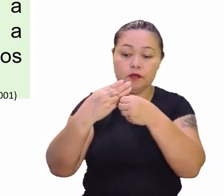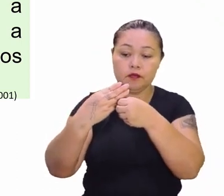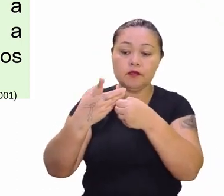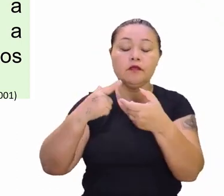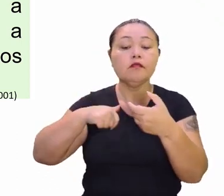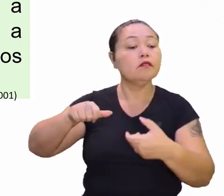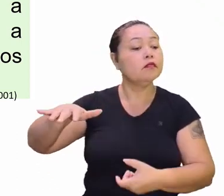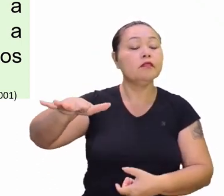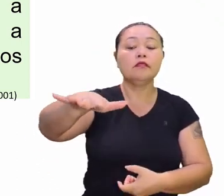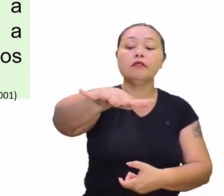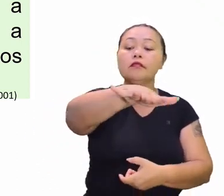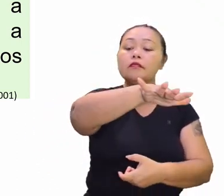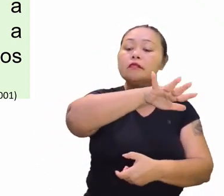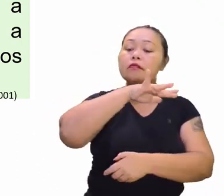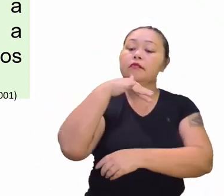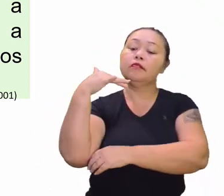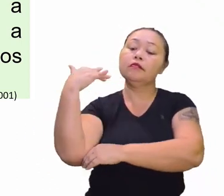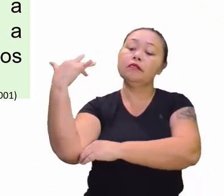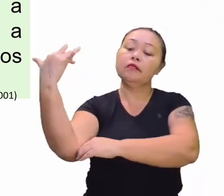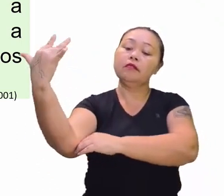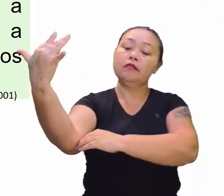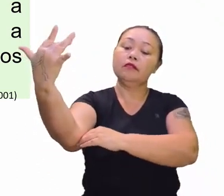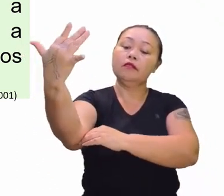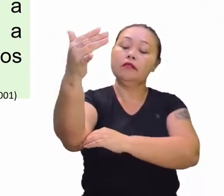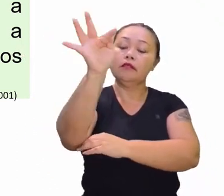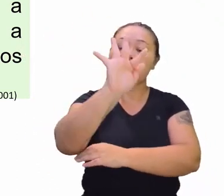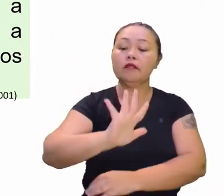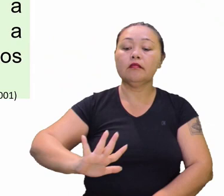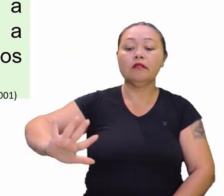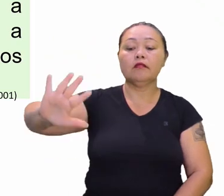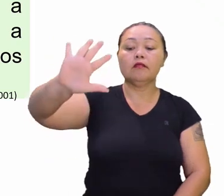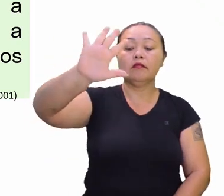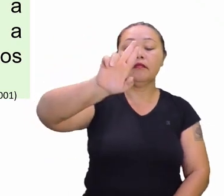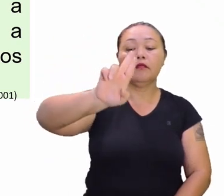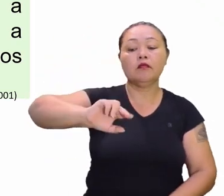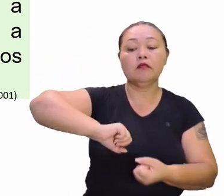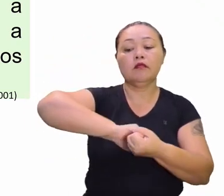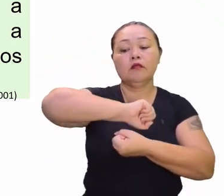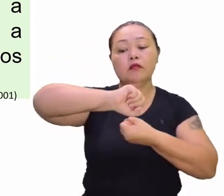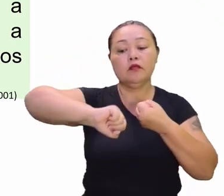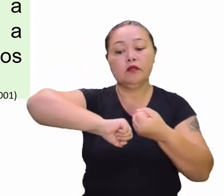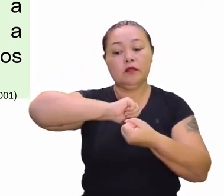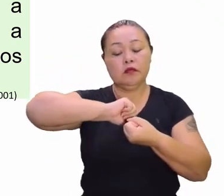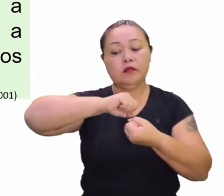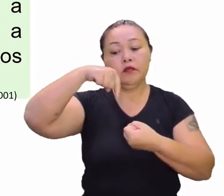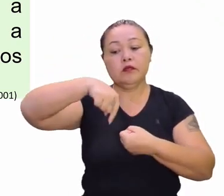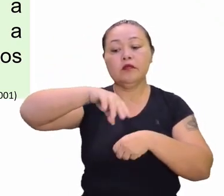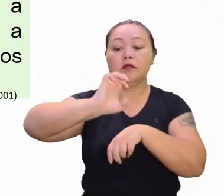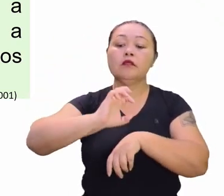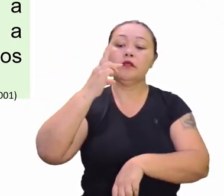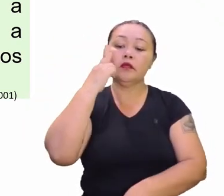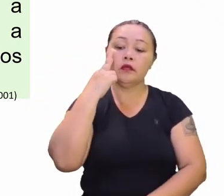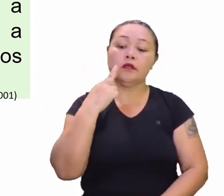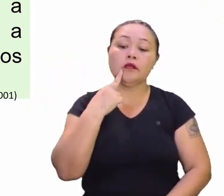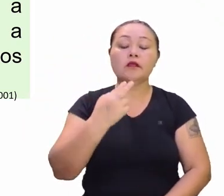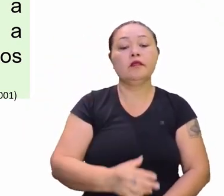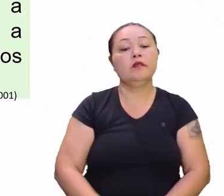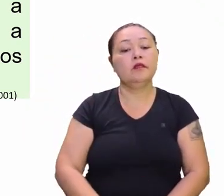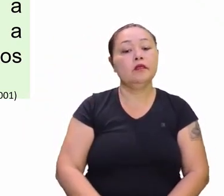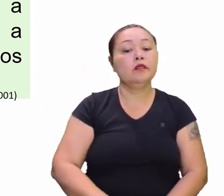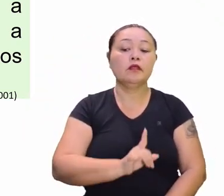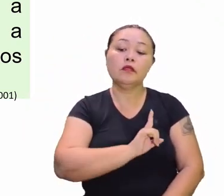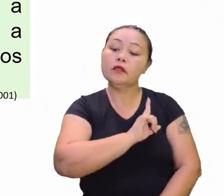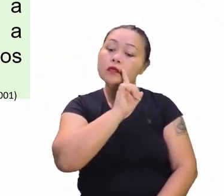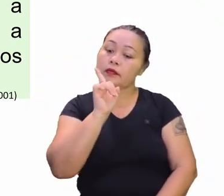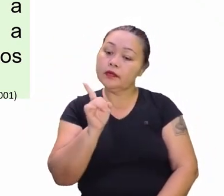3 áreas de floresta nacional de uso sustentável em Rondônia. Exatamente. E